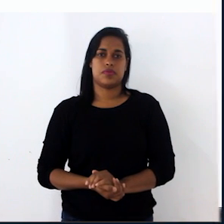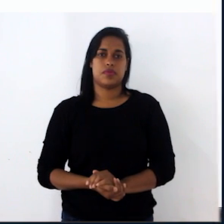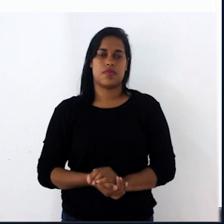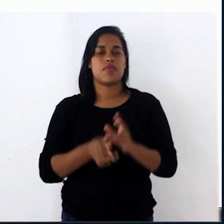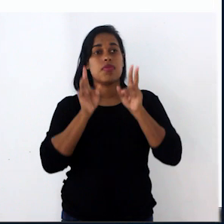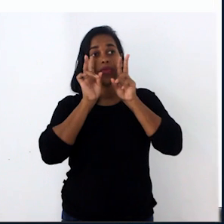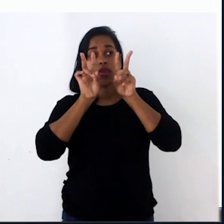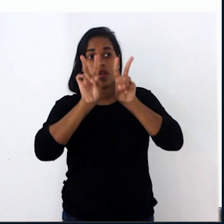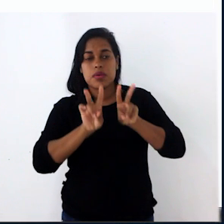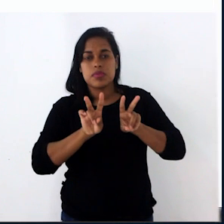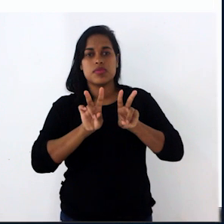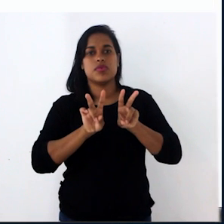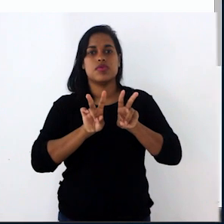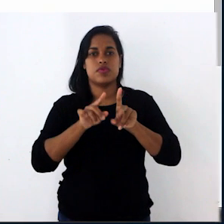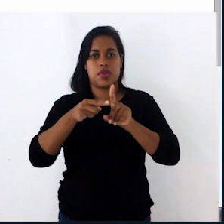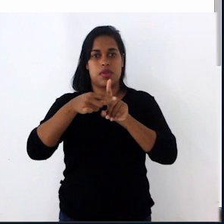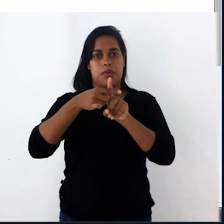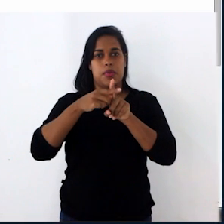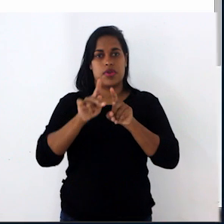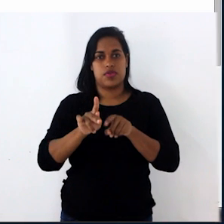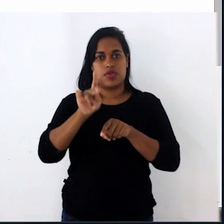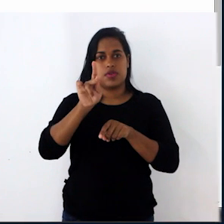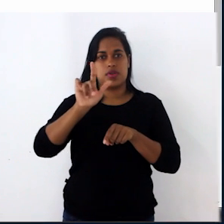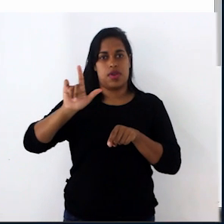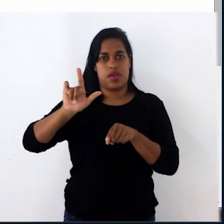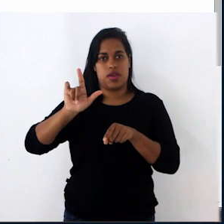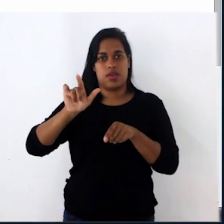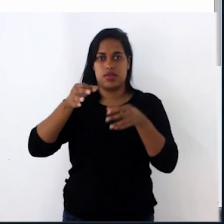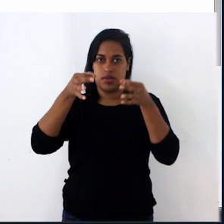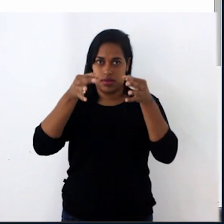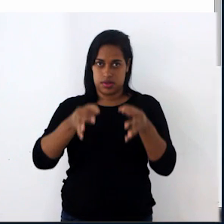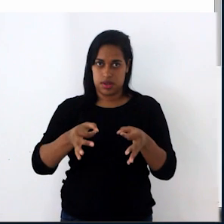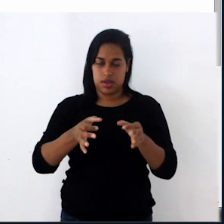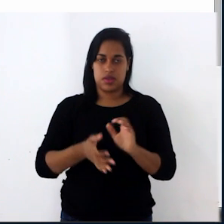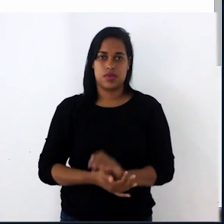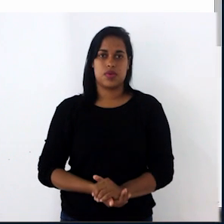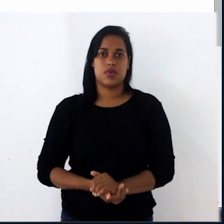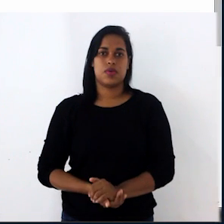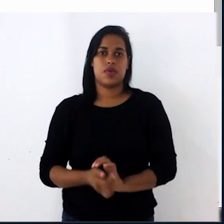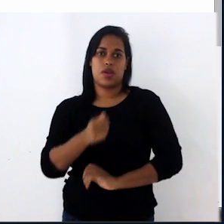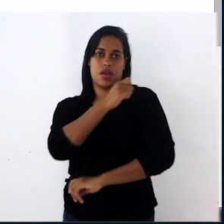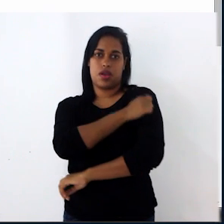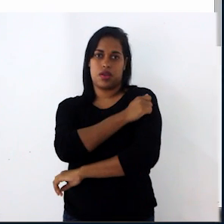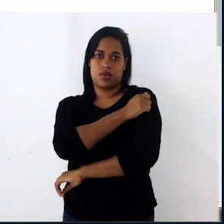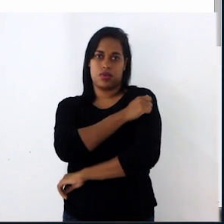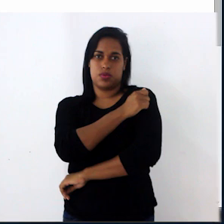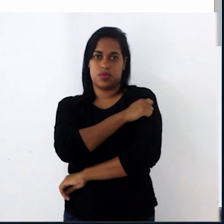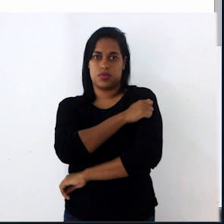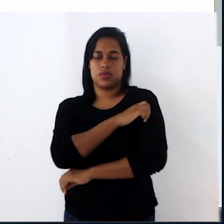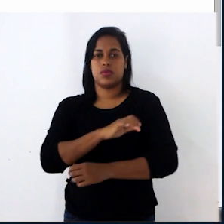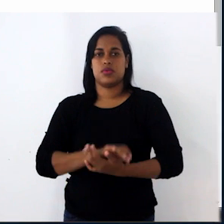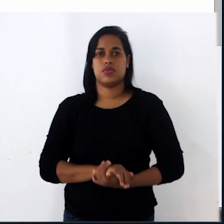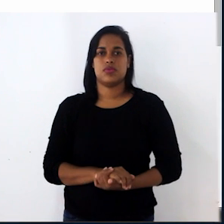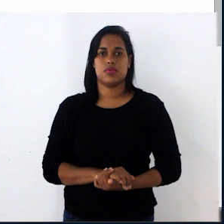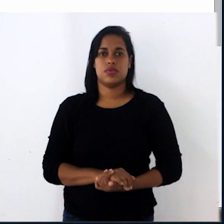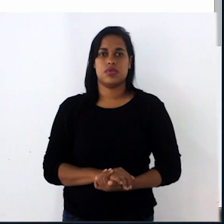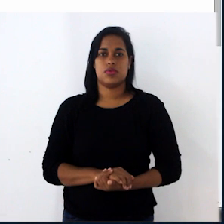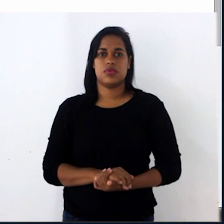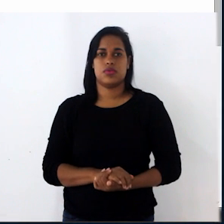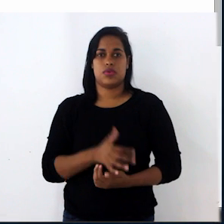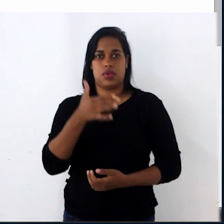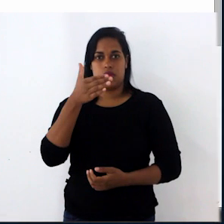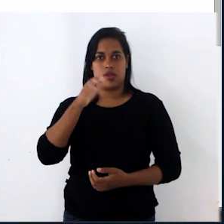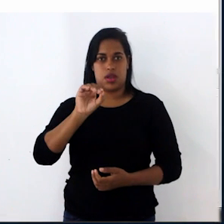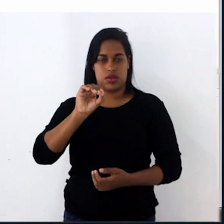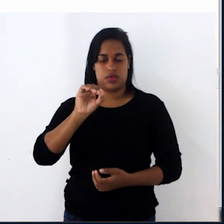Vamos ver aqui no MySQL se tudo ocorreu direitinho. Aluno, vocês podem ver fulano